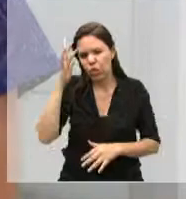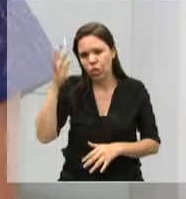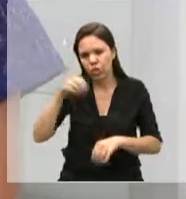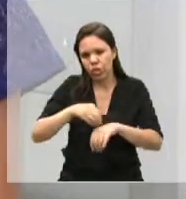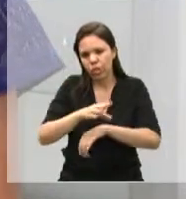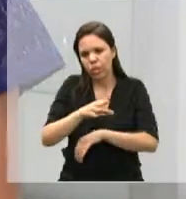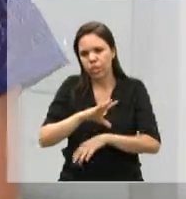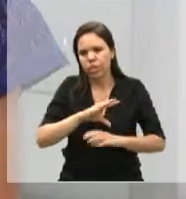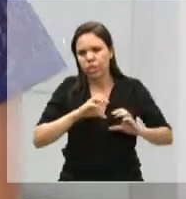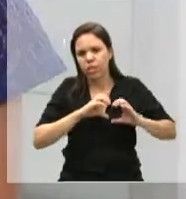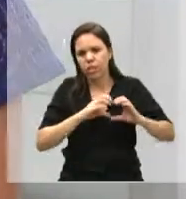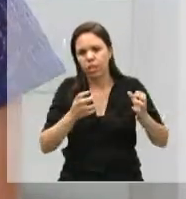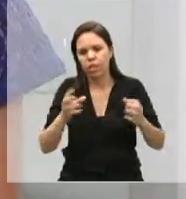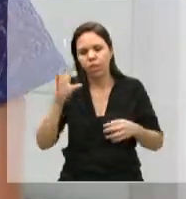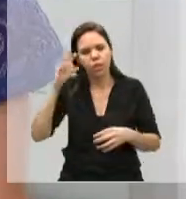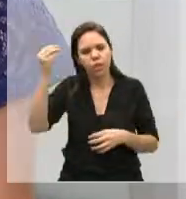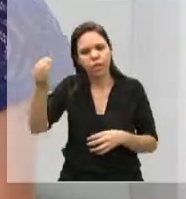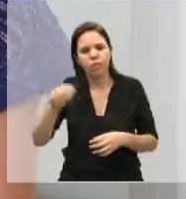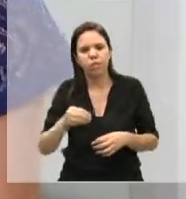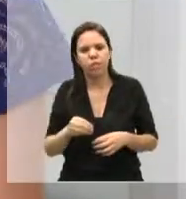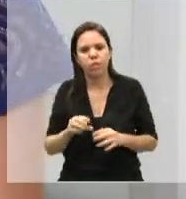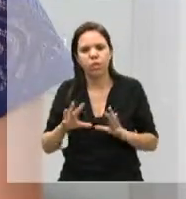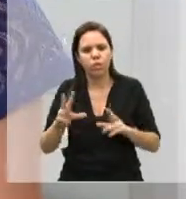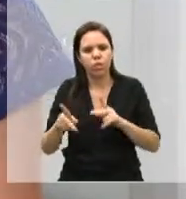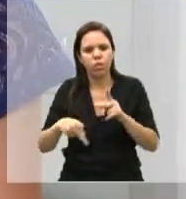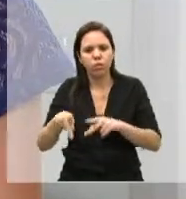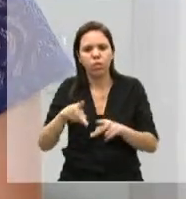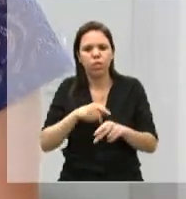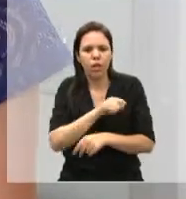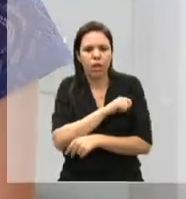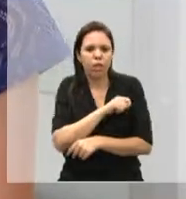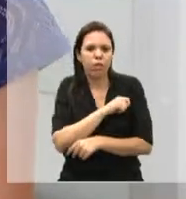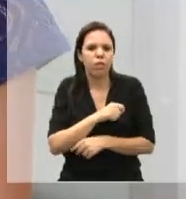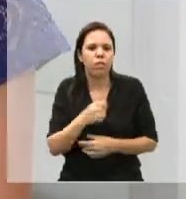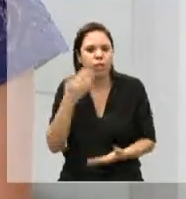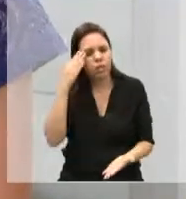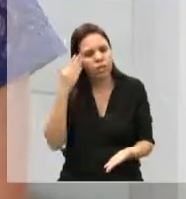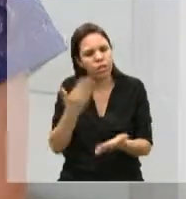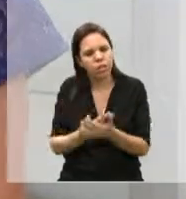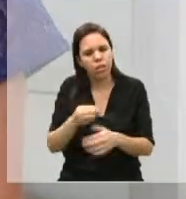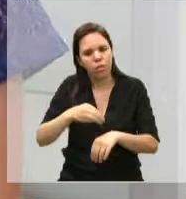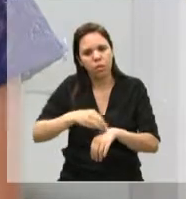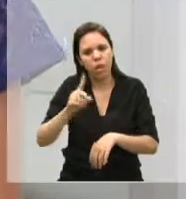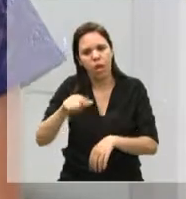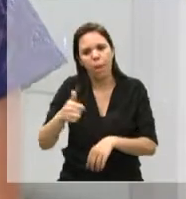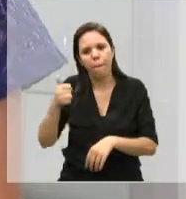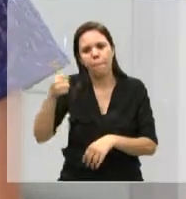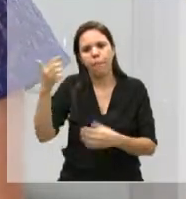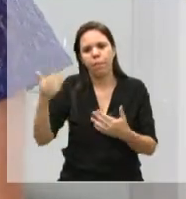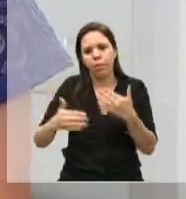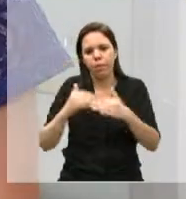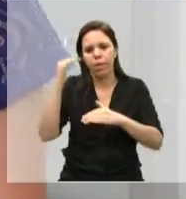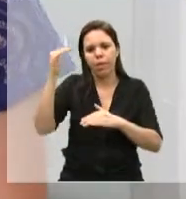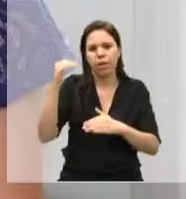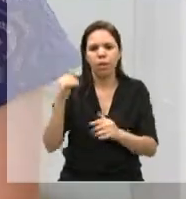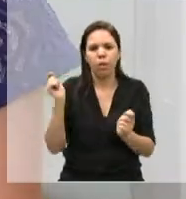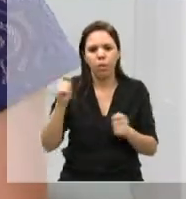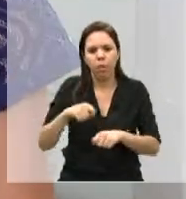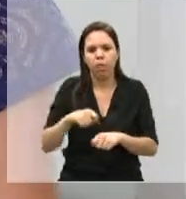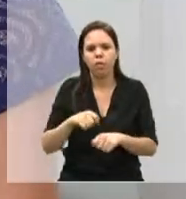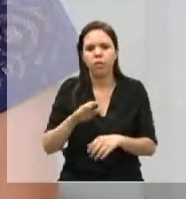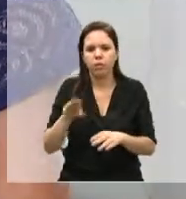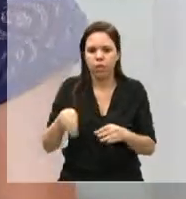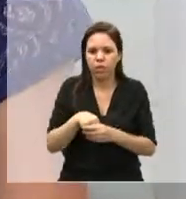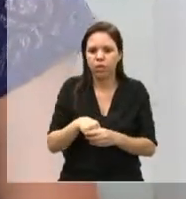transmitir esse amor e esse conhecimento para outros alunos. Então, acredito que o mestrado é o primeiro passo para que eu possa